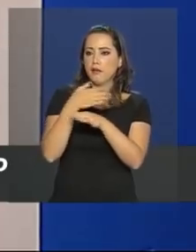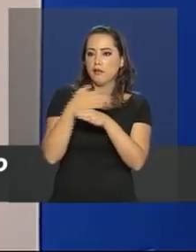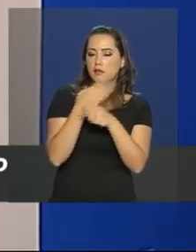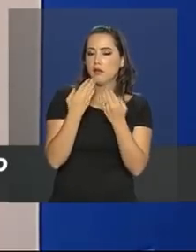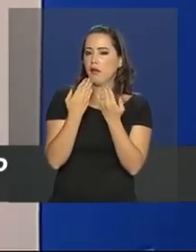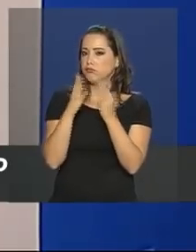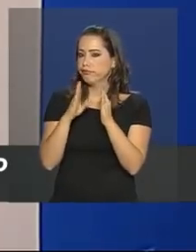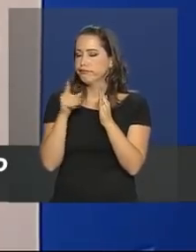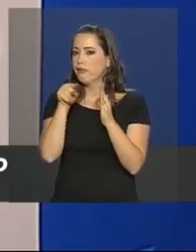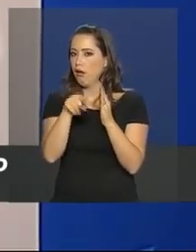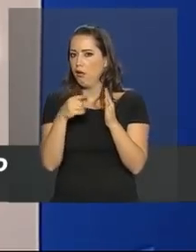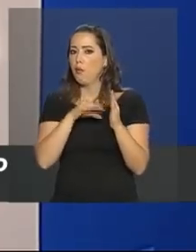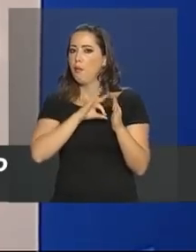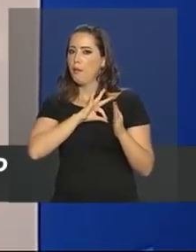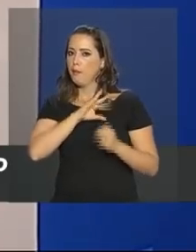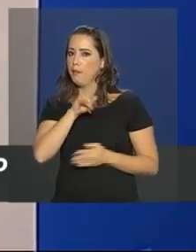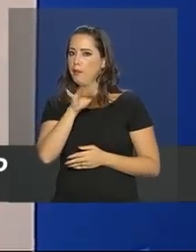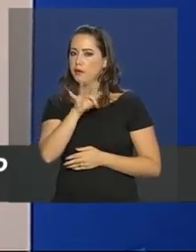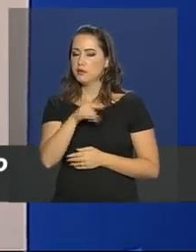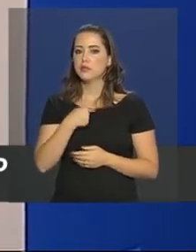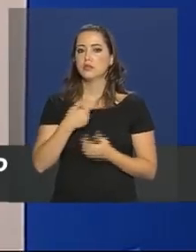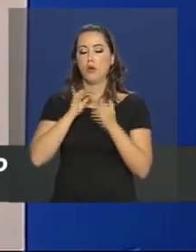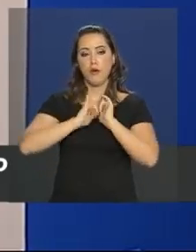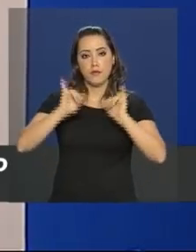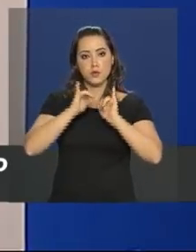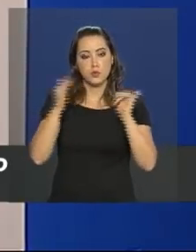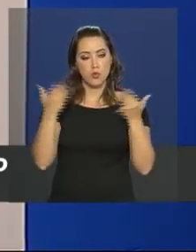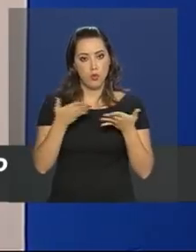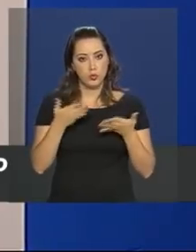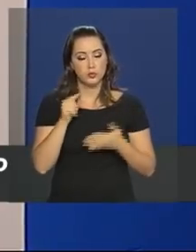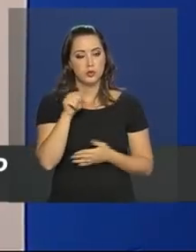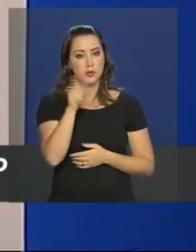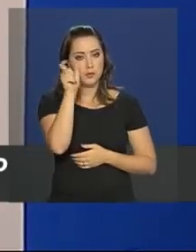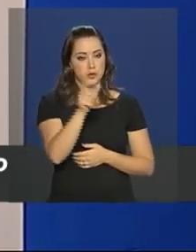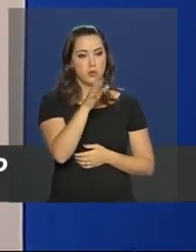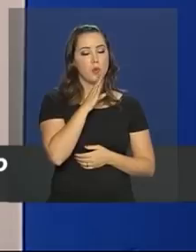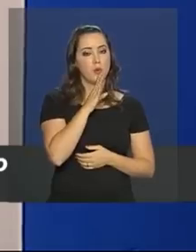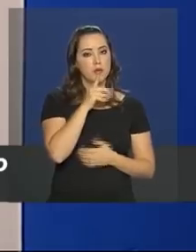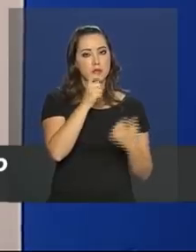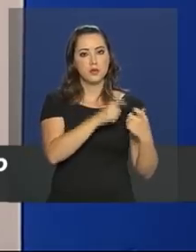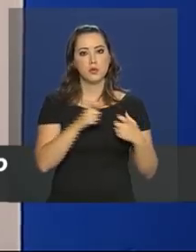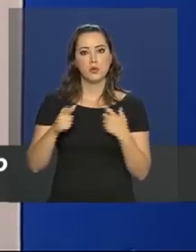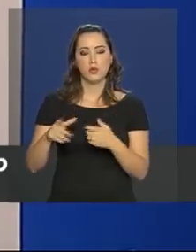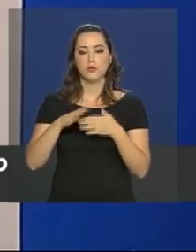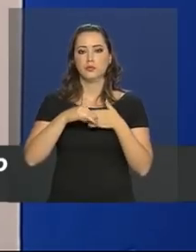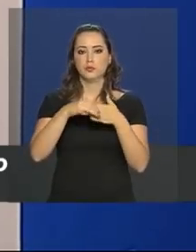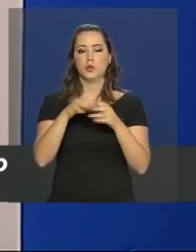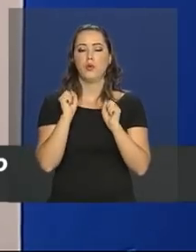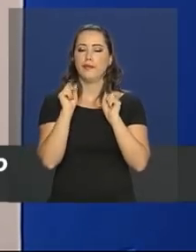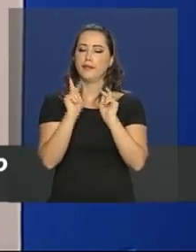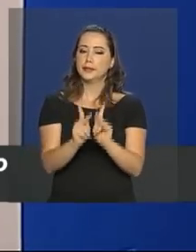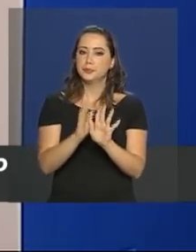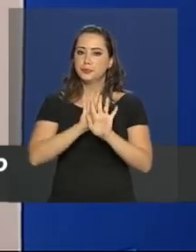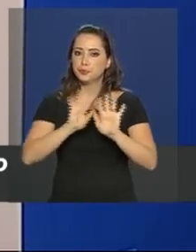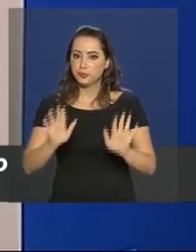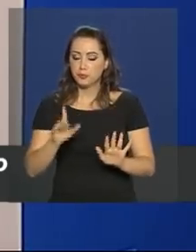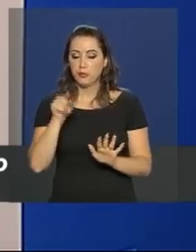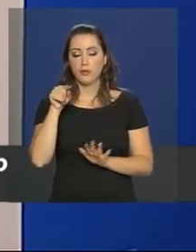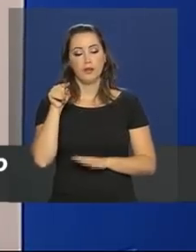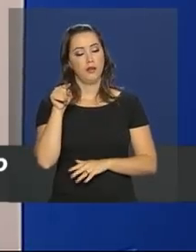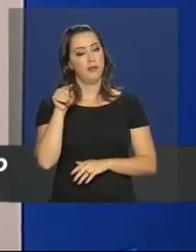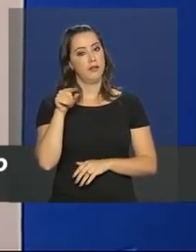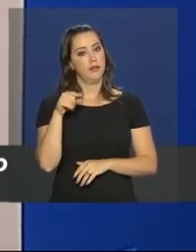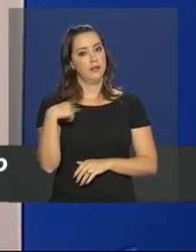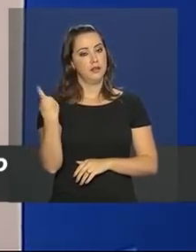polícia federal tá então nós devemos voltar a servir de pauta ainda hoje para quem quiser conhecer o centro de comando rock e é